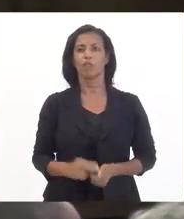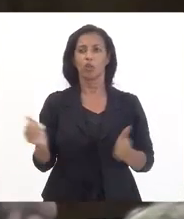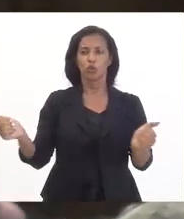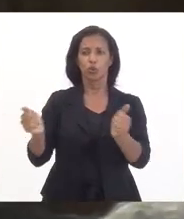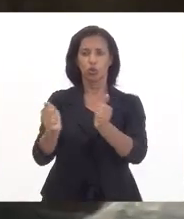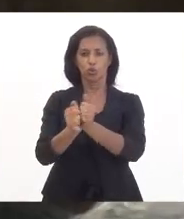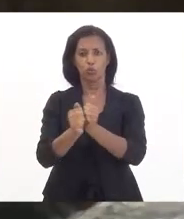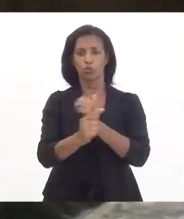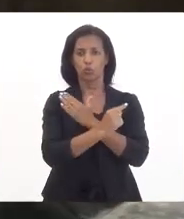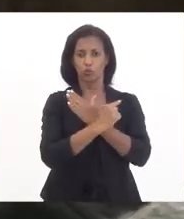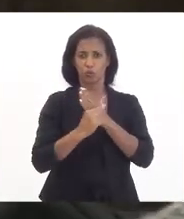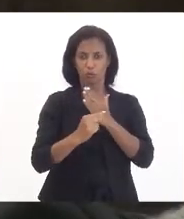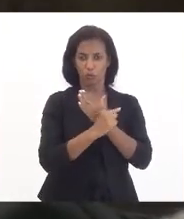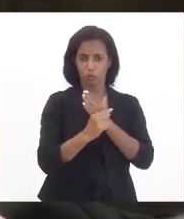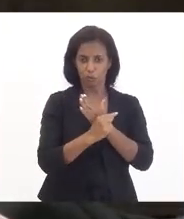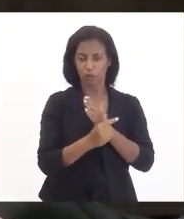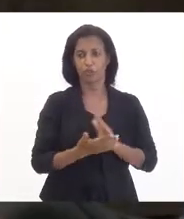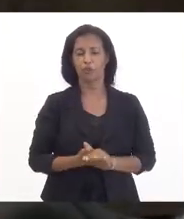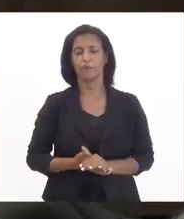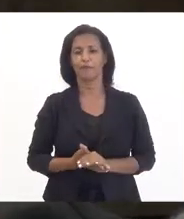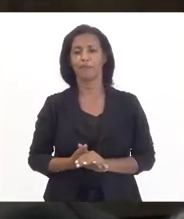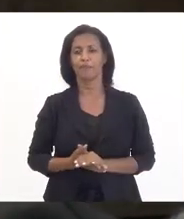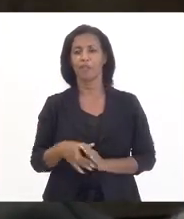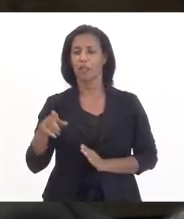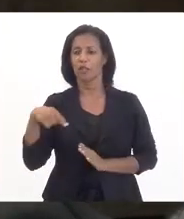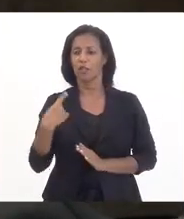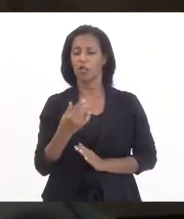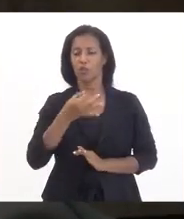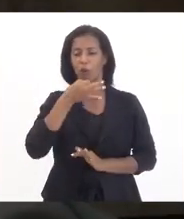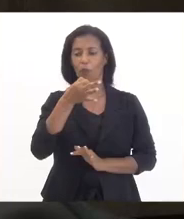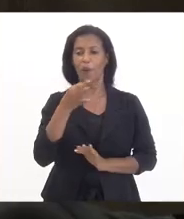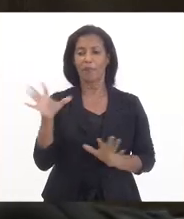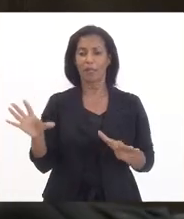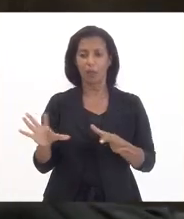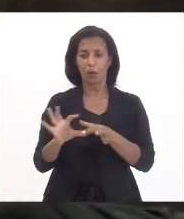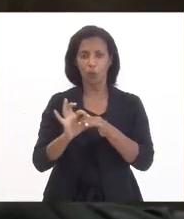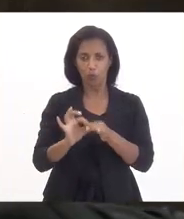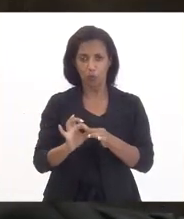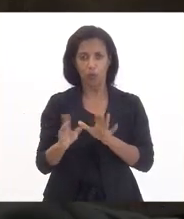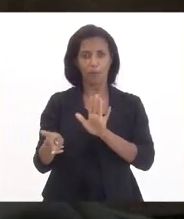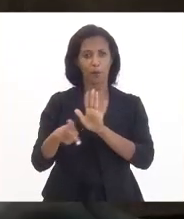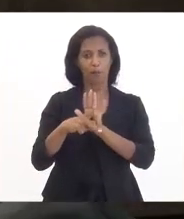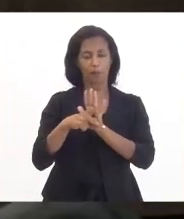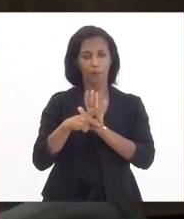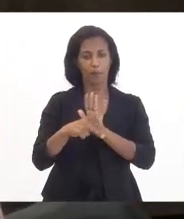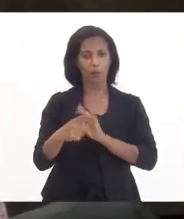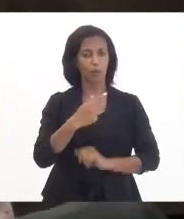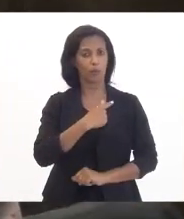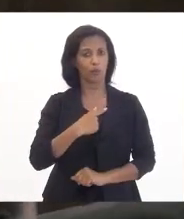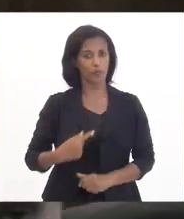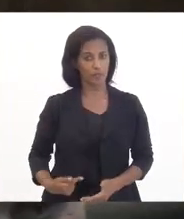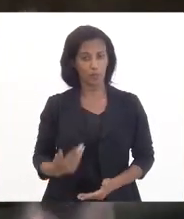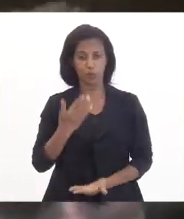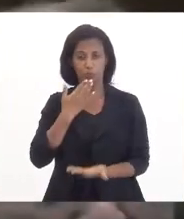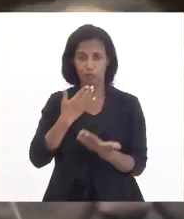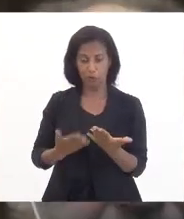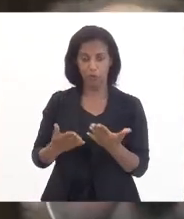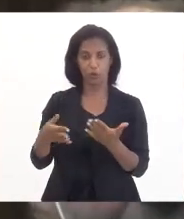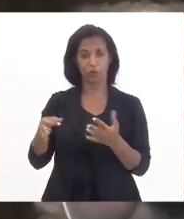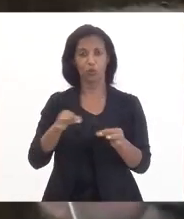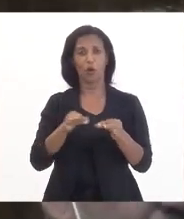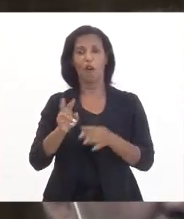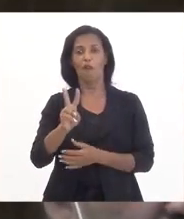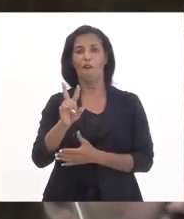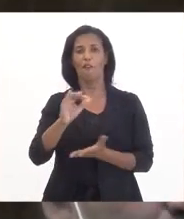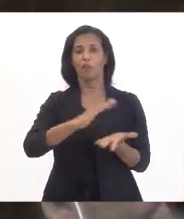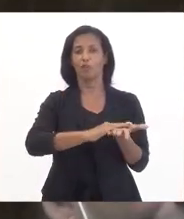os autores, nós chegamos num consenso em um pedido feito pelo próprio governador, apenas um pedido, de que o projeto do veto